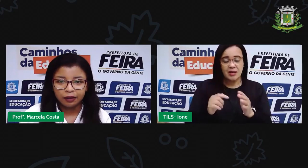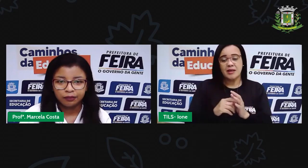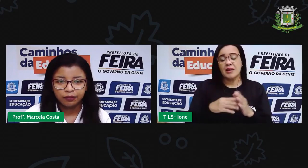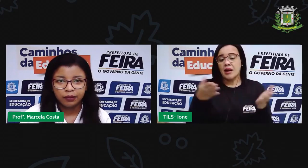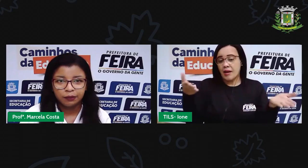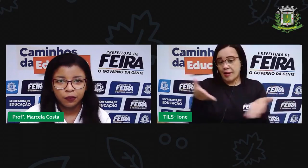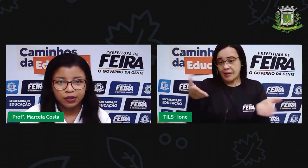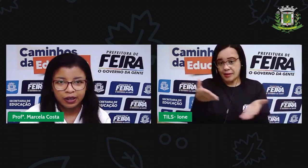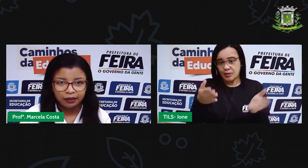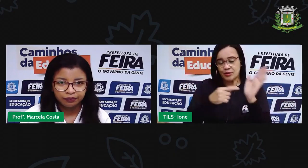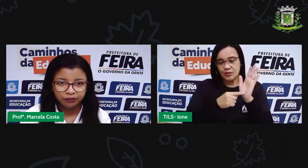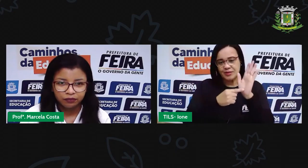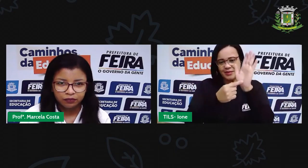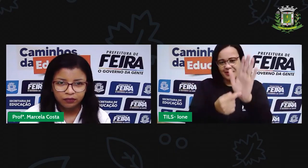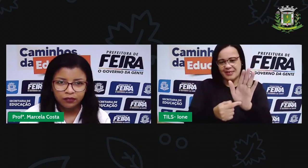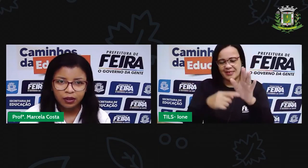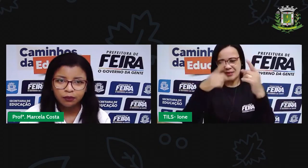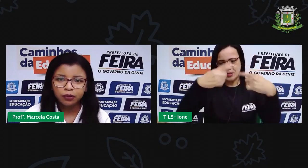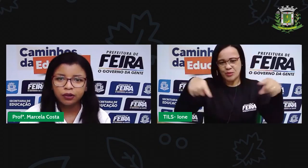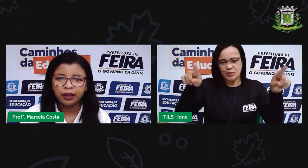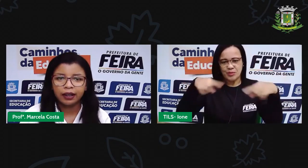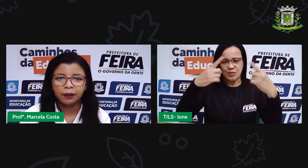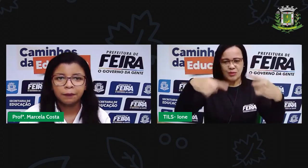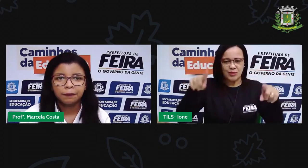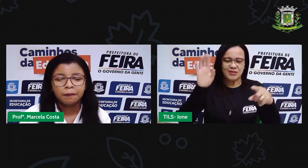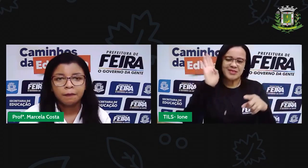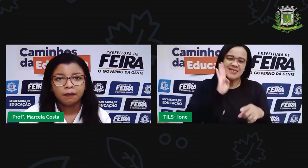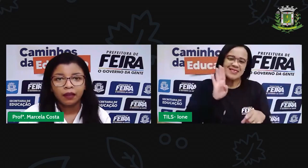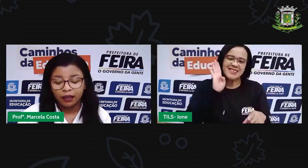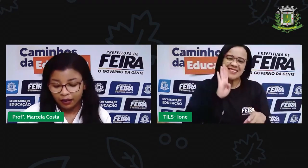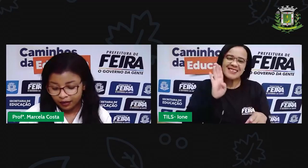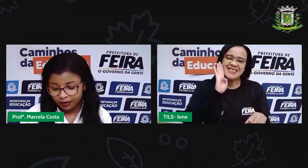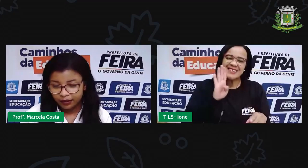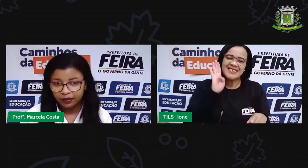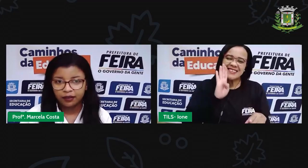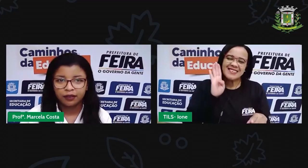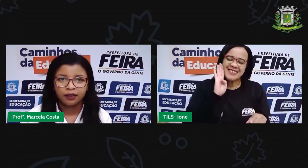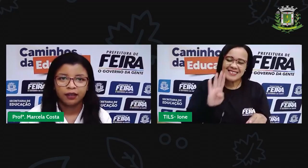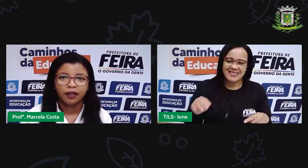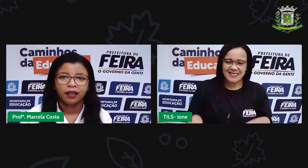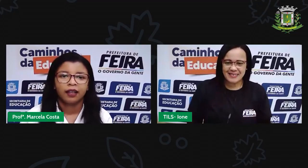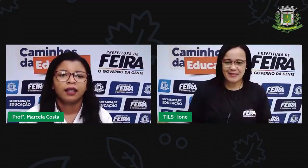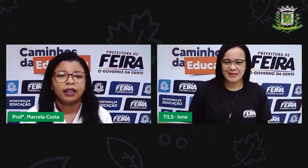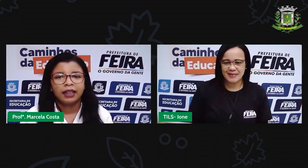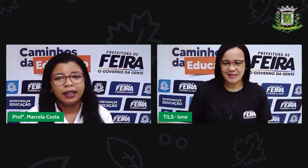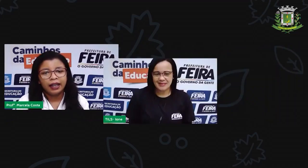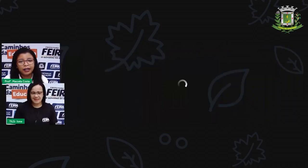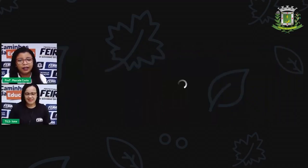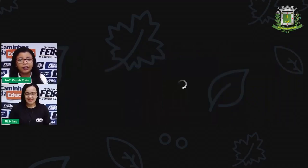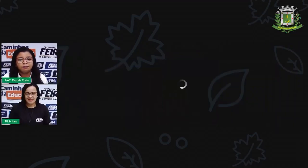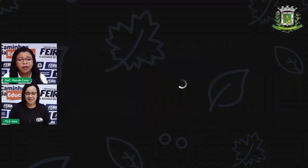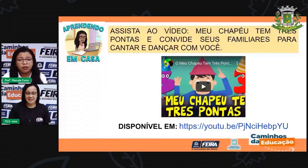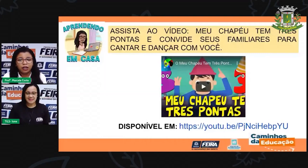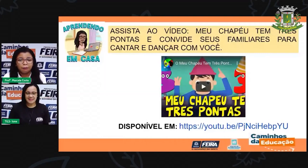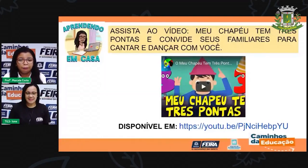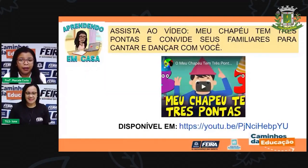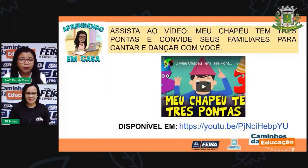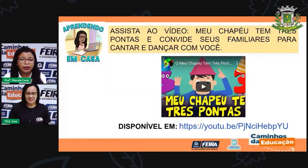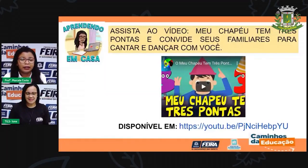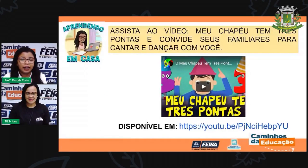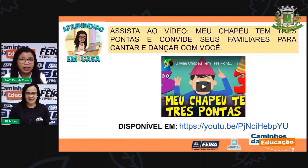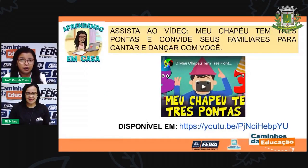o quadrado, o retângulo e o triângulo aí com palitos,